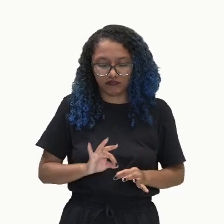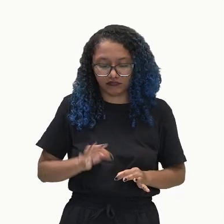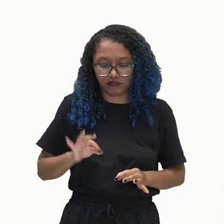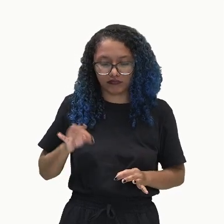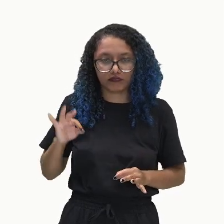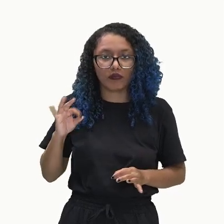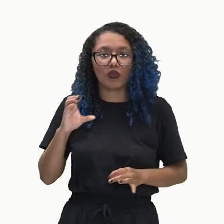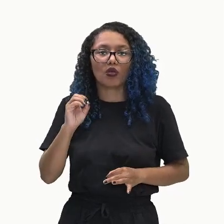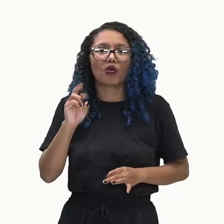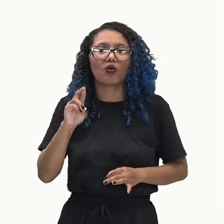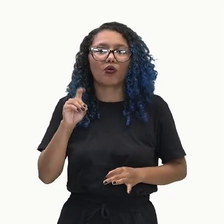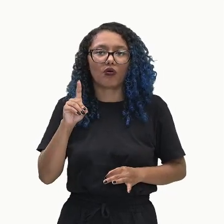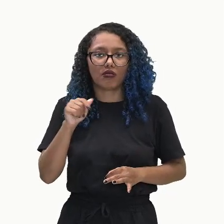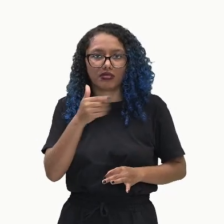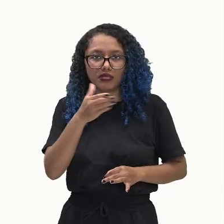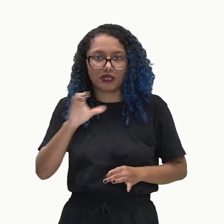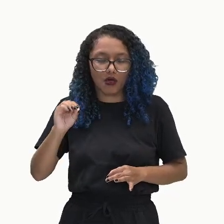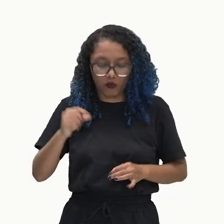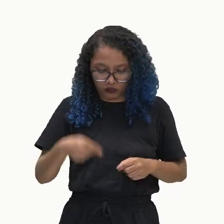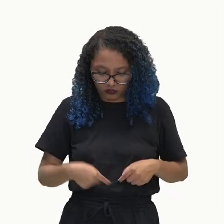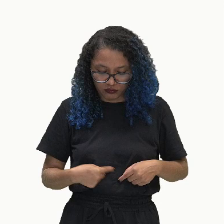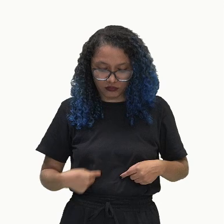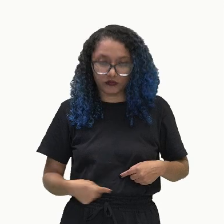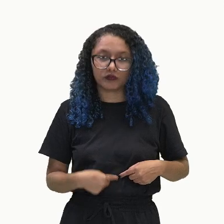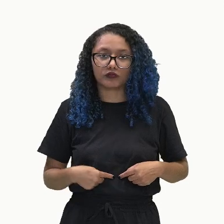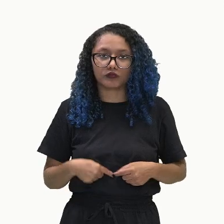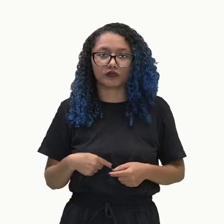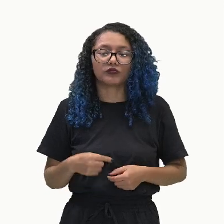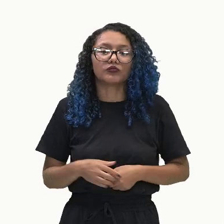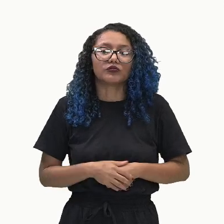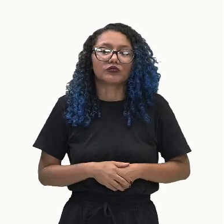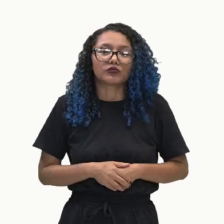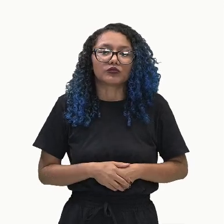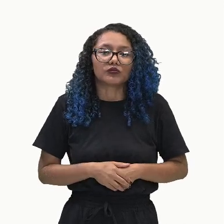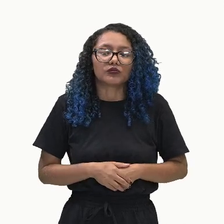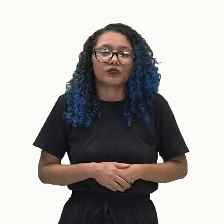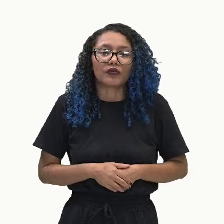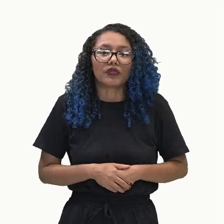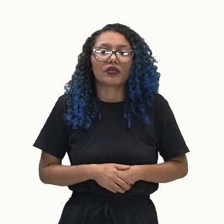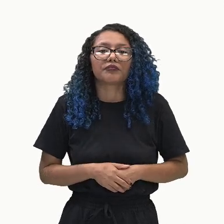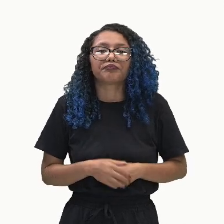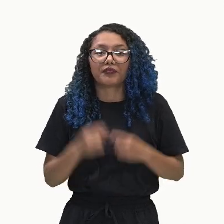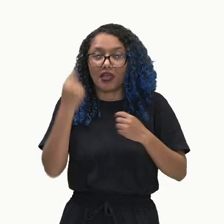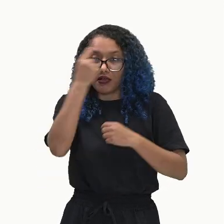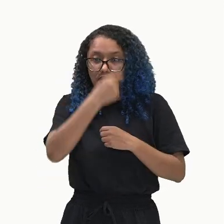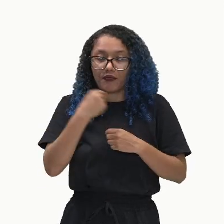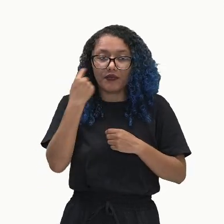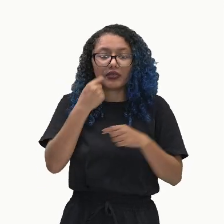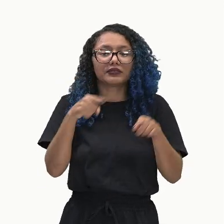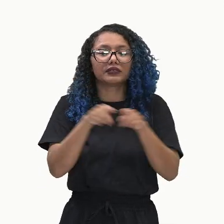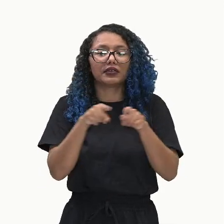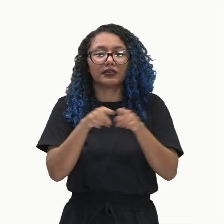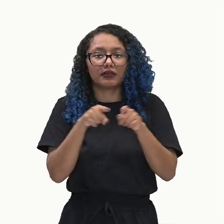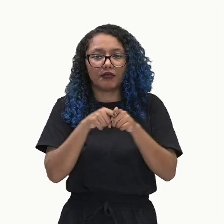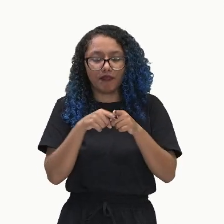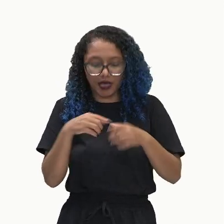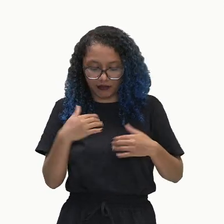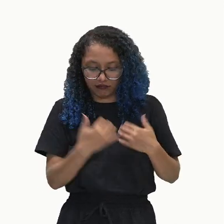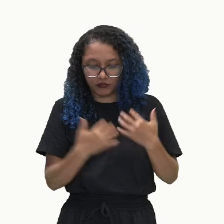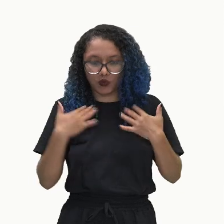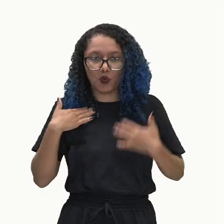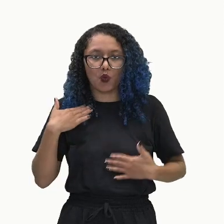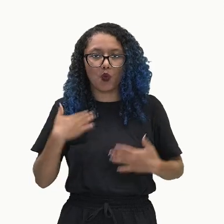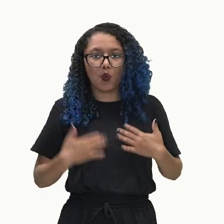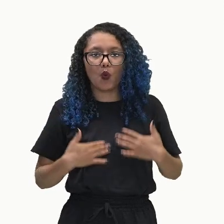umbilical dele. A circunferência da cabeça e o abdômen têm agora o mesmo tamanho, são